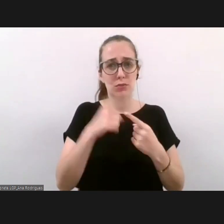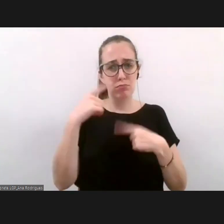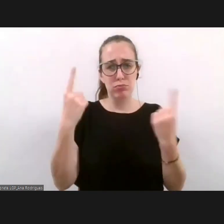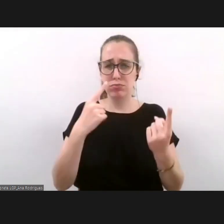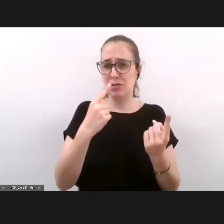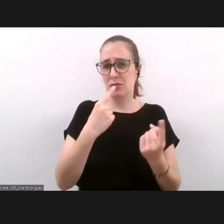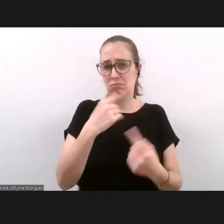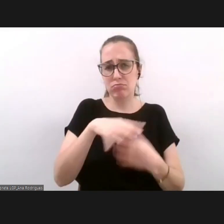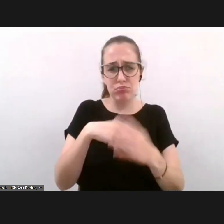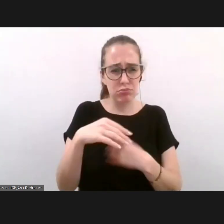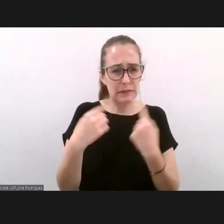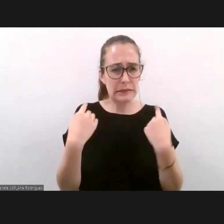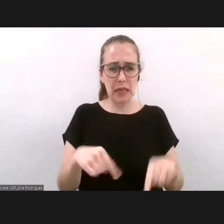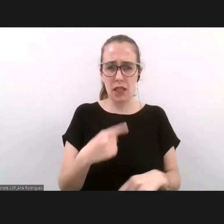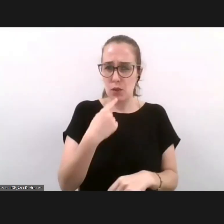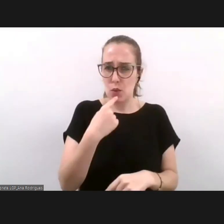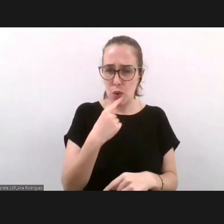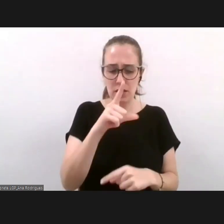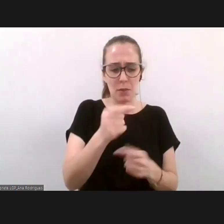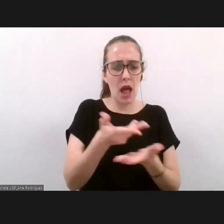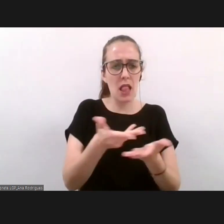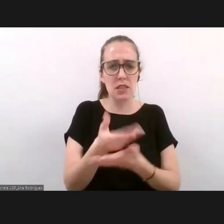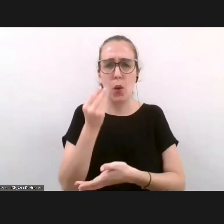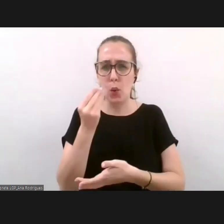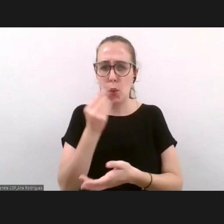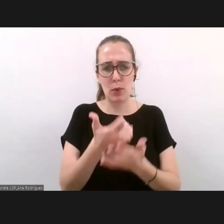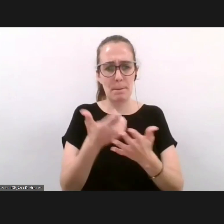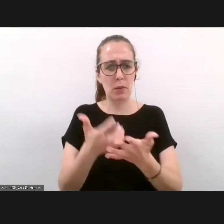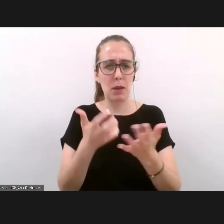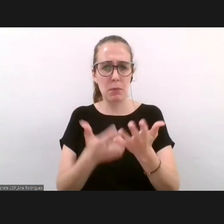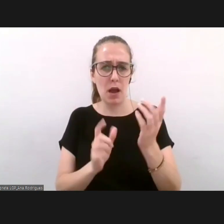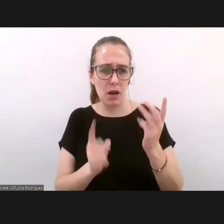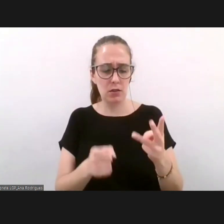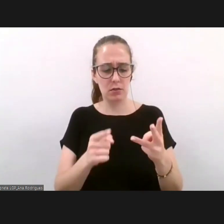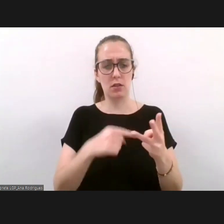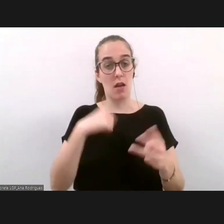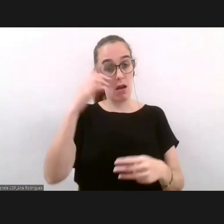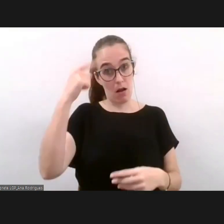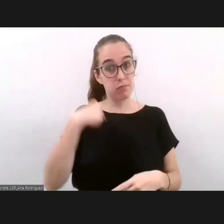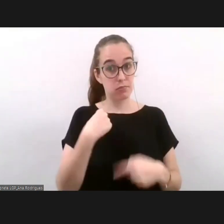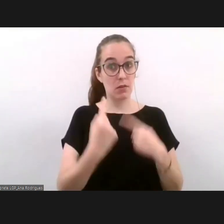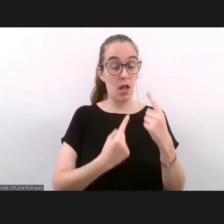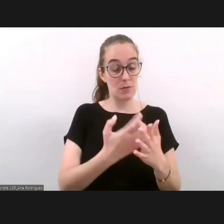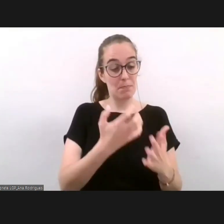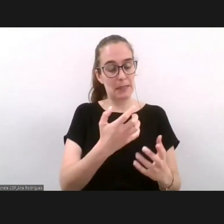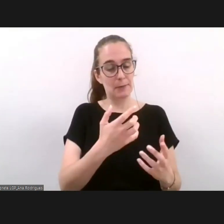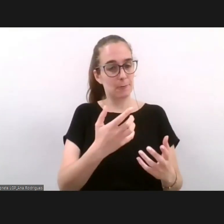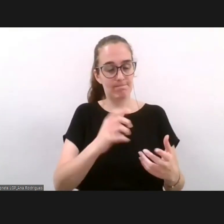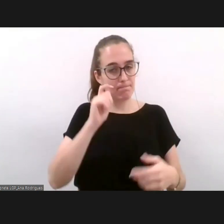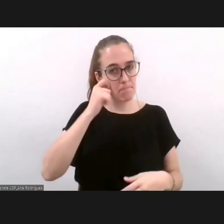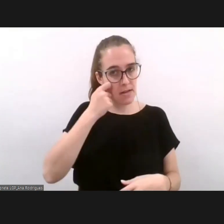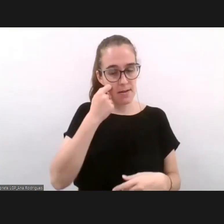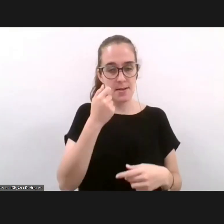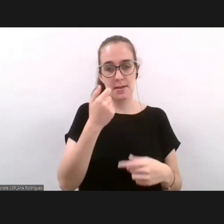como é que elas se relacionam entre si? Que impactos têm? Sabemos que, em alguns casos, têm impactos negativos,